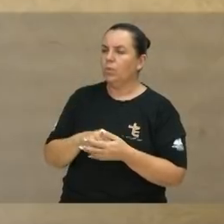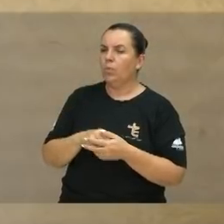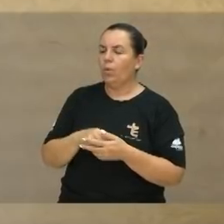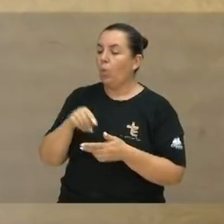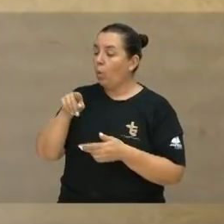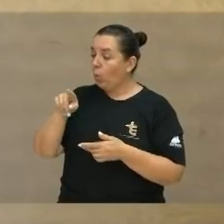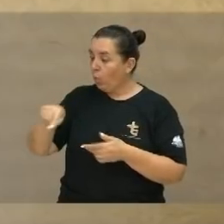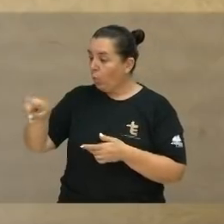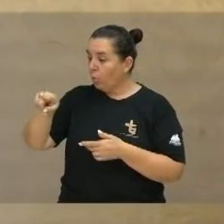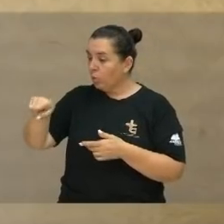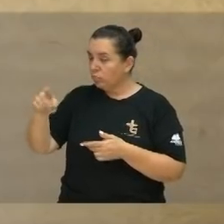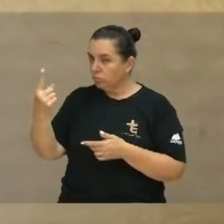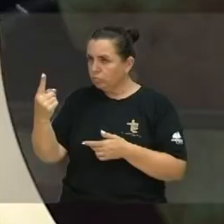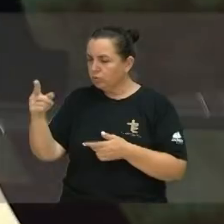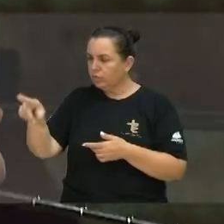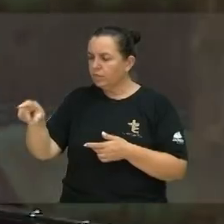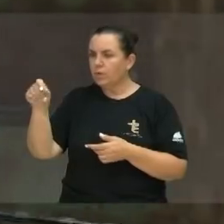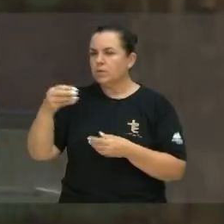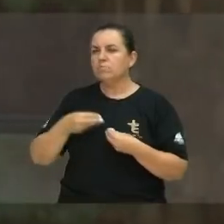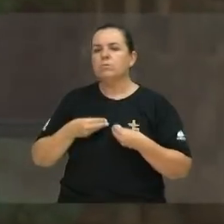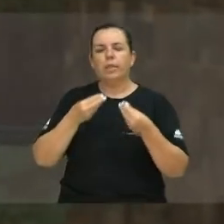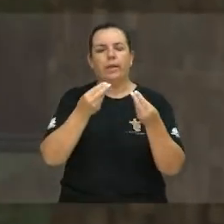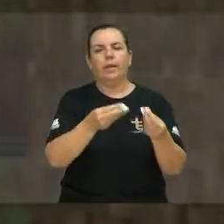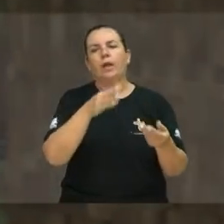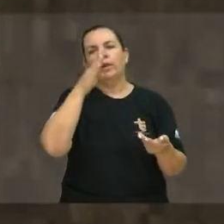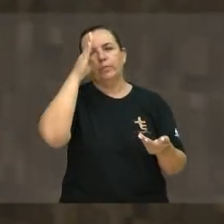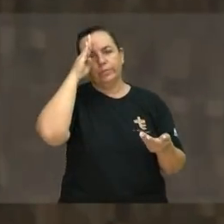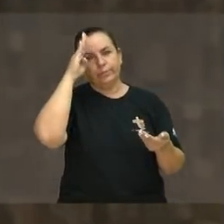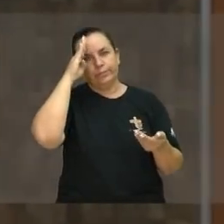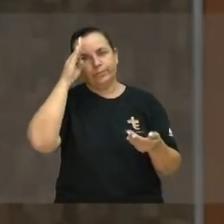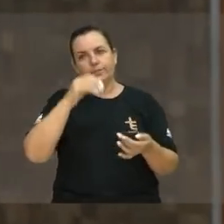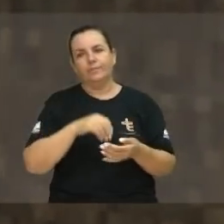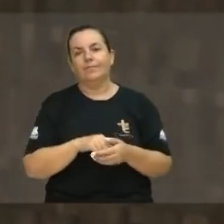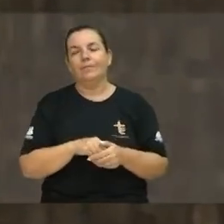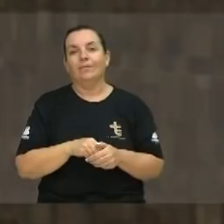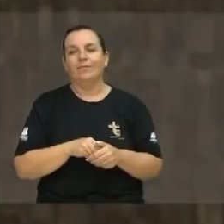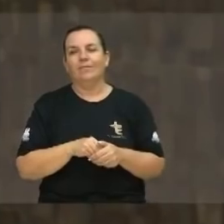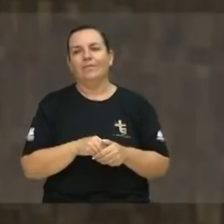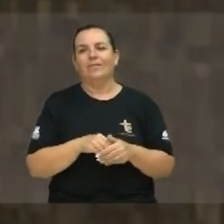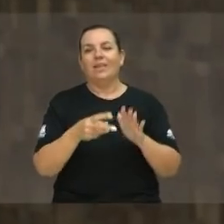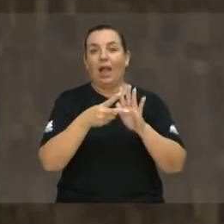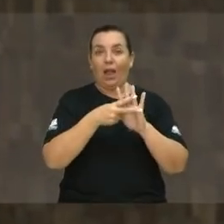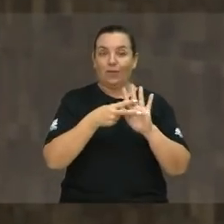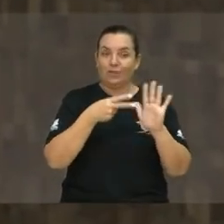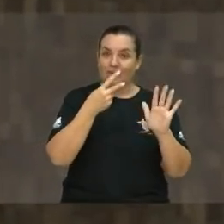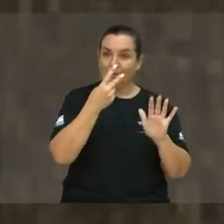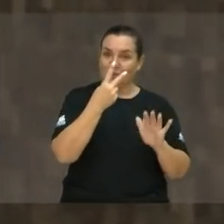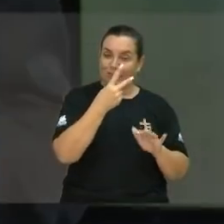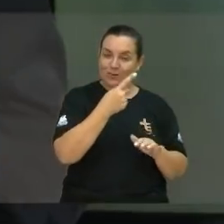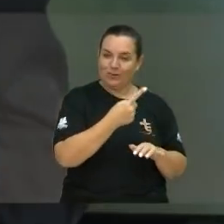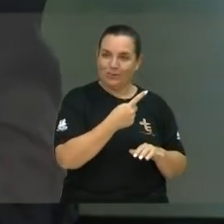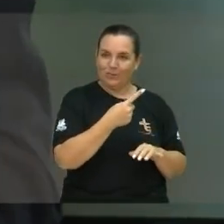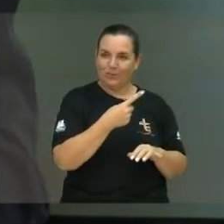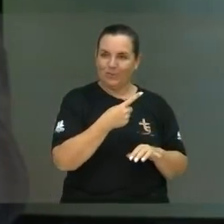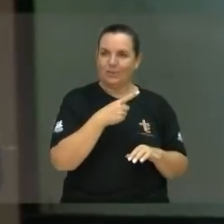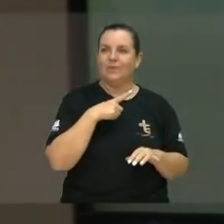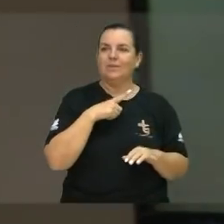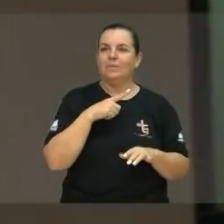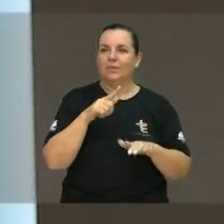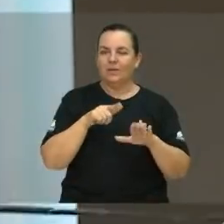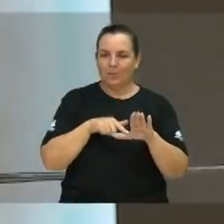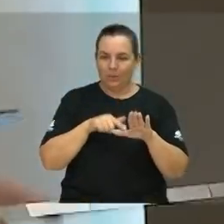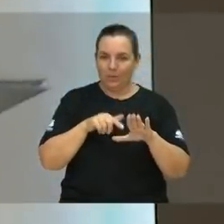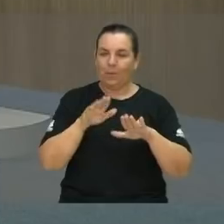um de vós me entregar a então a outra vez agora o versículo 21 não é temos um outro